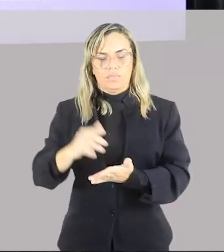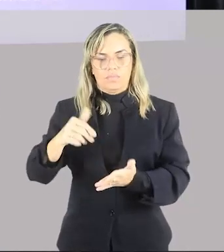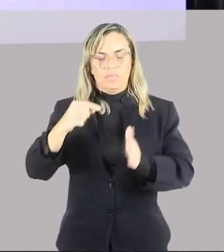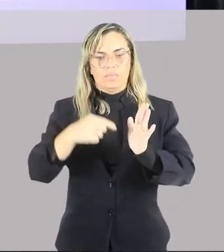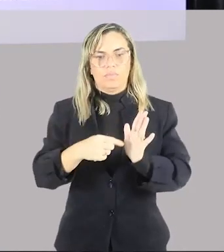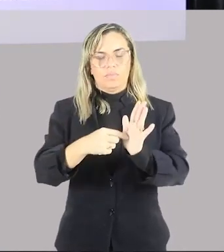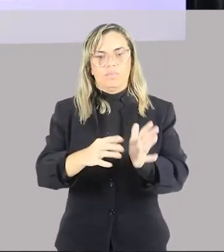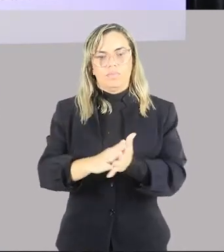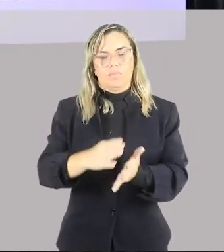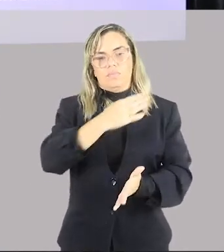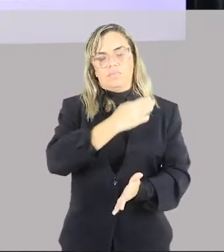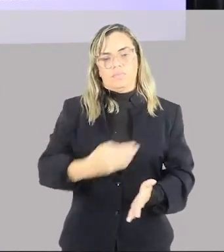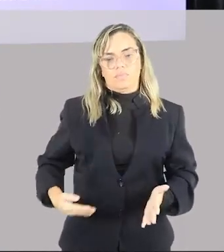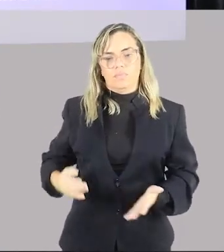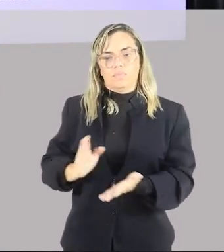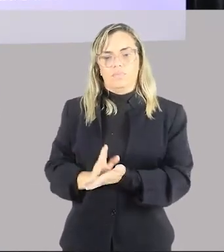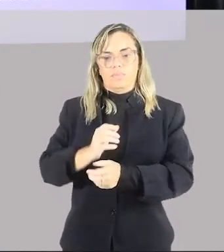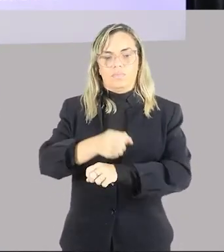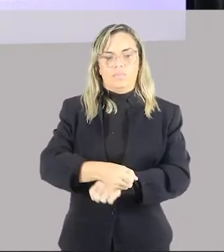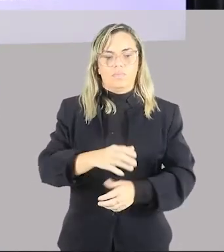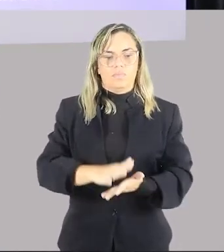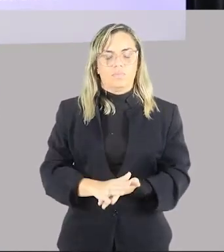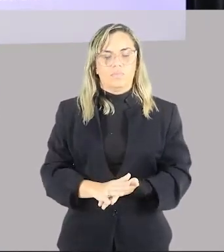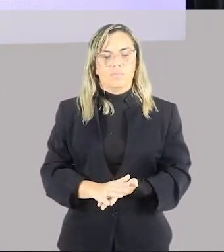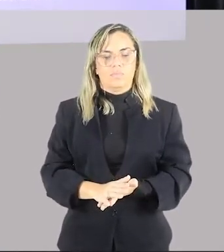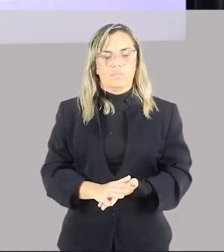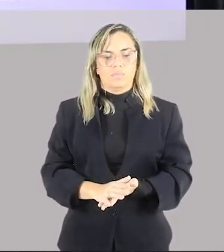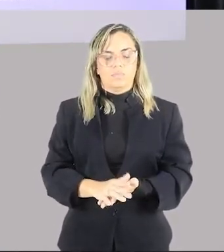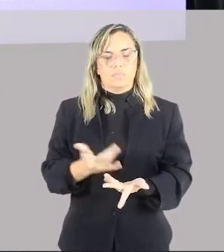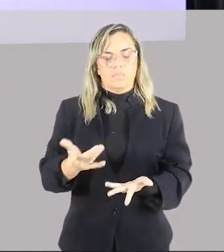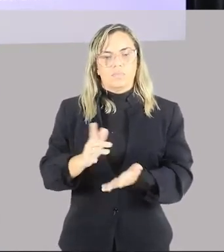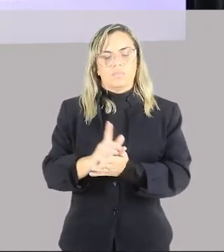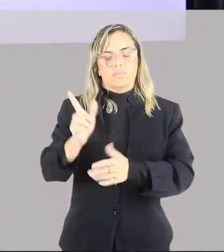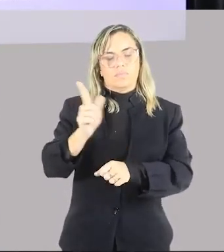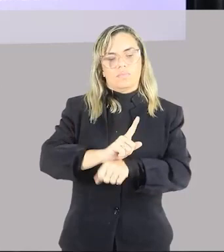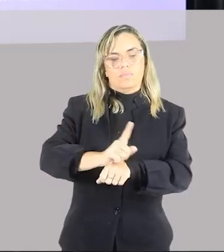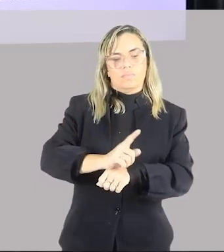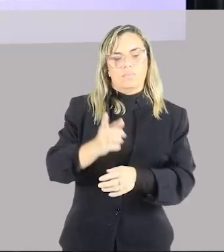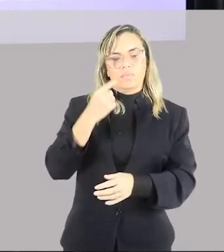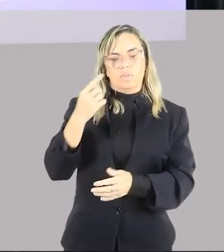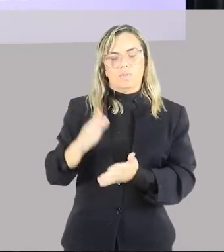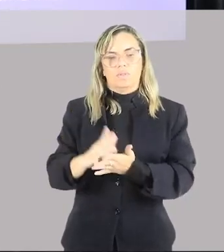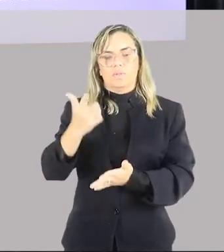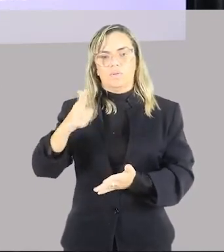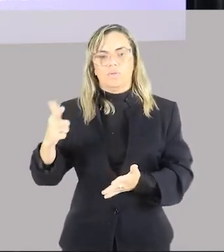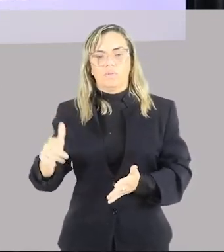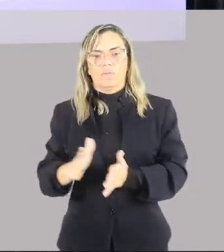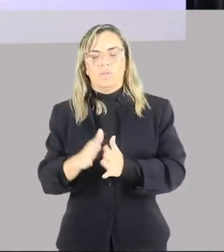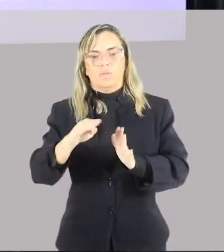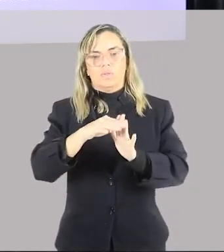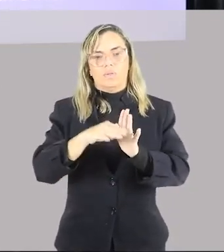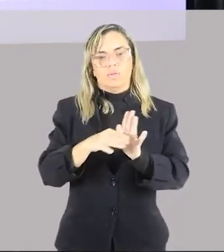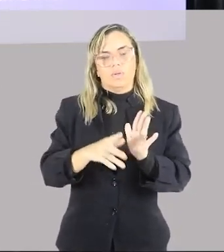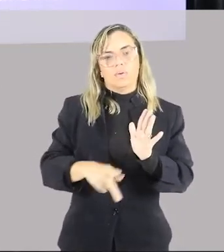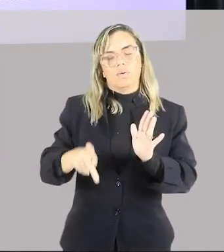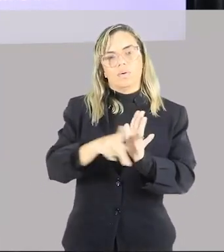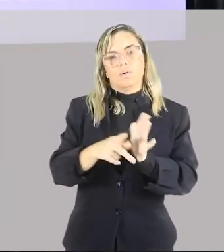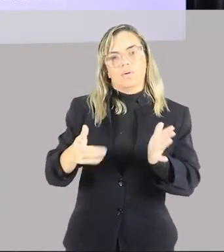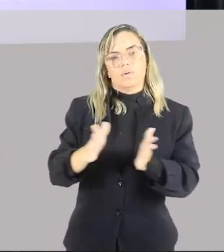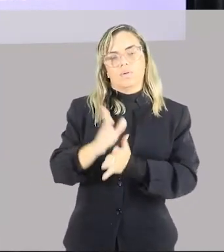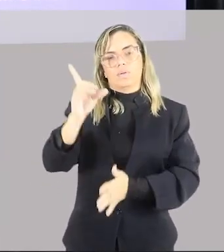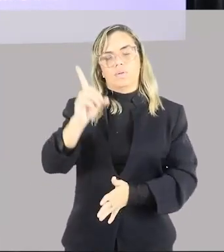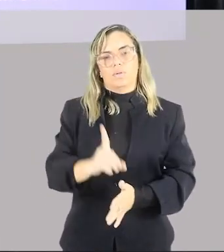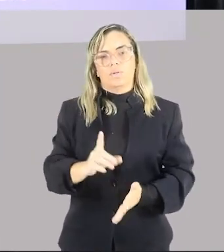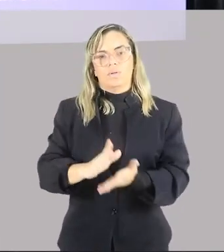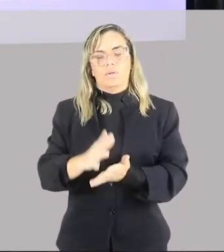expõem o poder coercitivo do Estado. Os atos de gestão, em que não há todos esses atributos próprios do direito público, a gente está falando